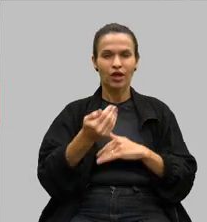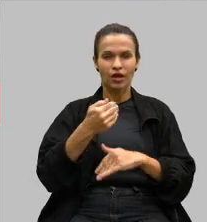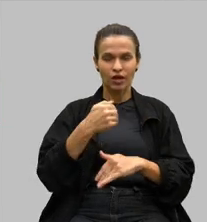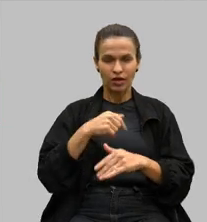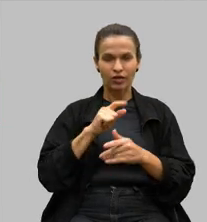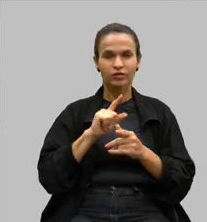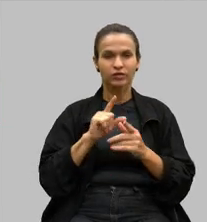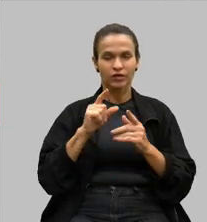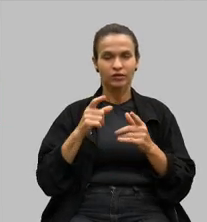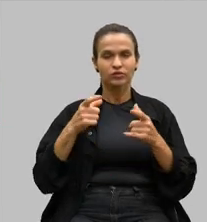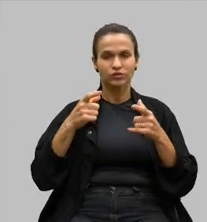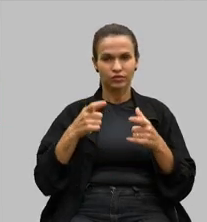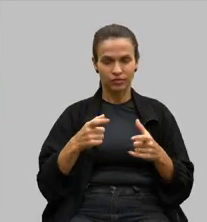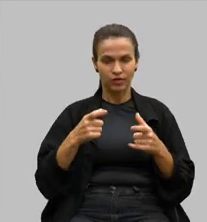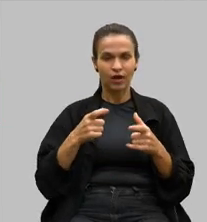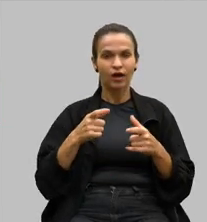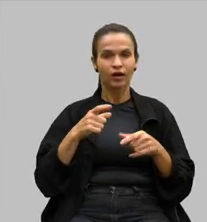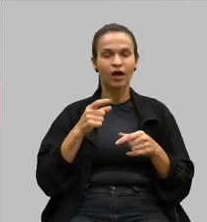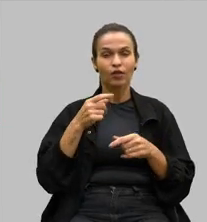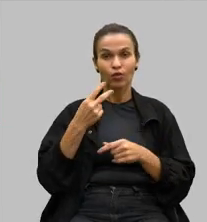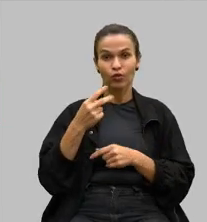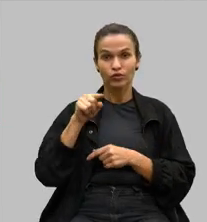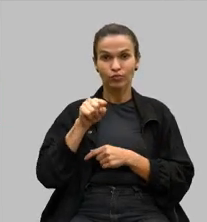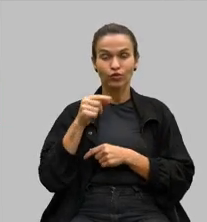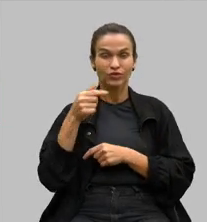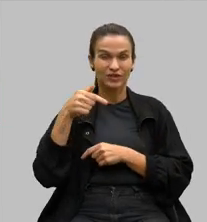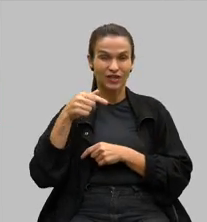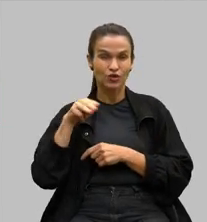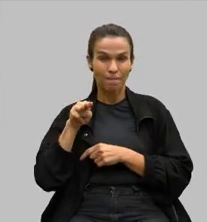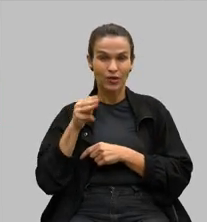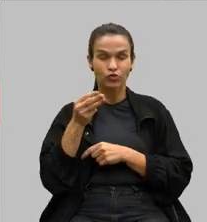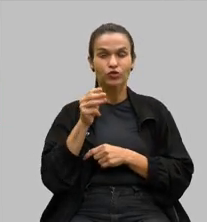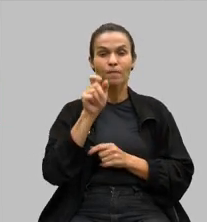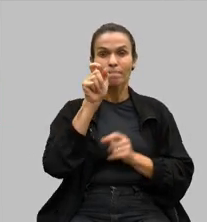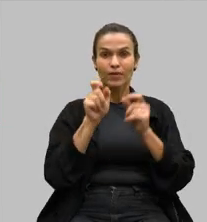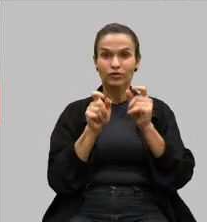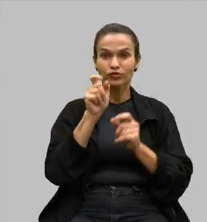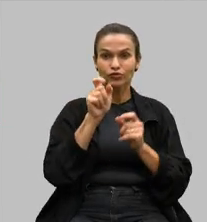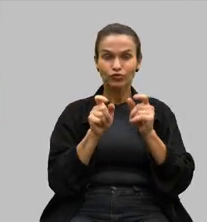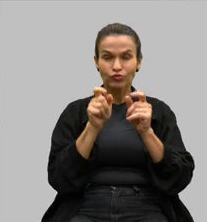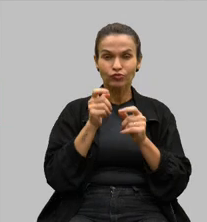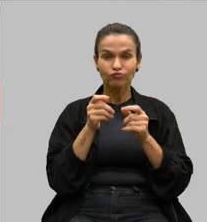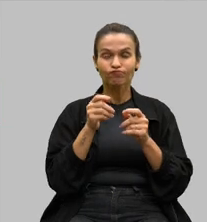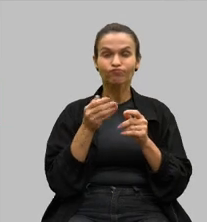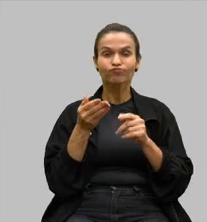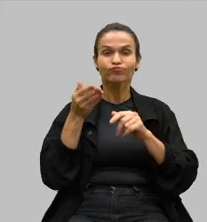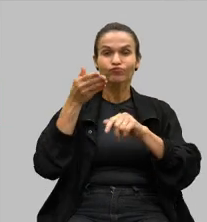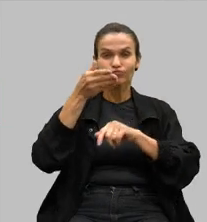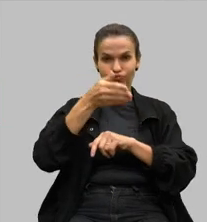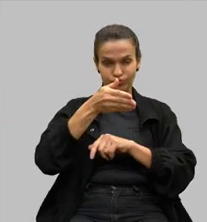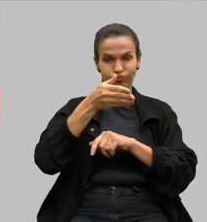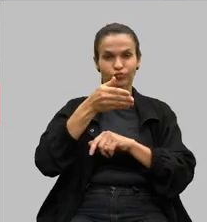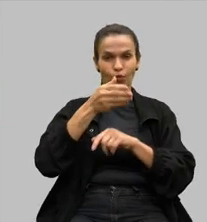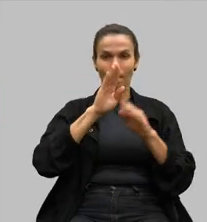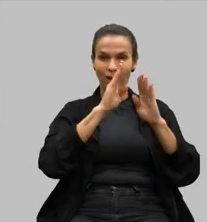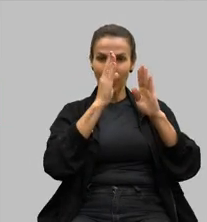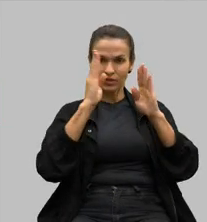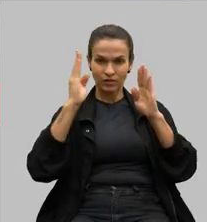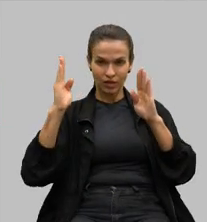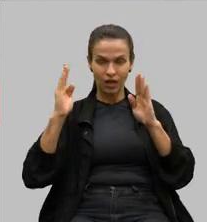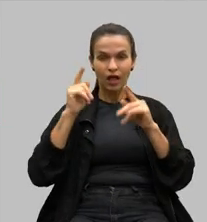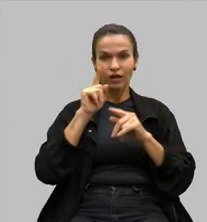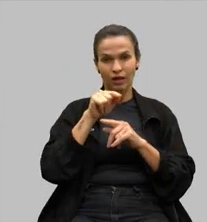fundação clov salgado é 2.7 milhões de pessoas frequentaram o Palácio das Artes o que eu acho um número realmente muito bonito